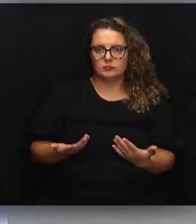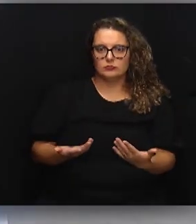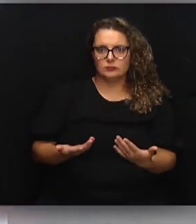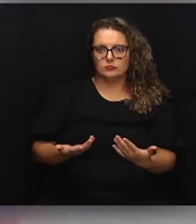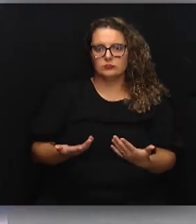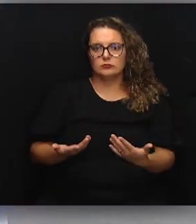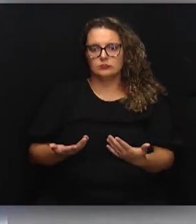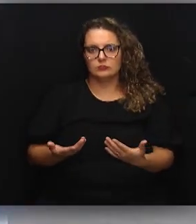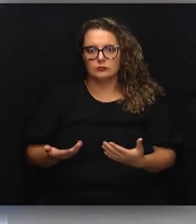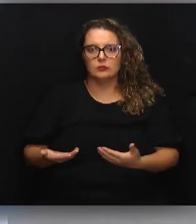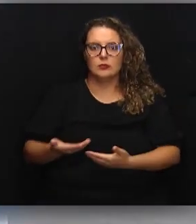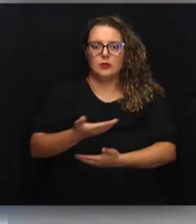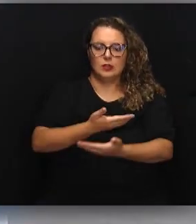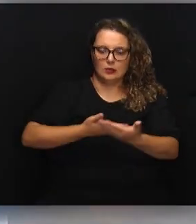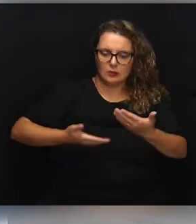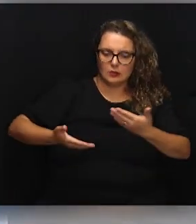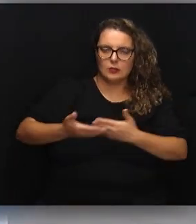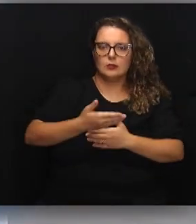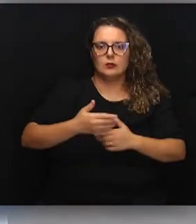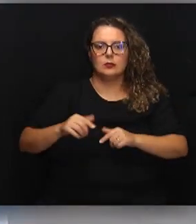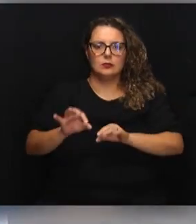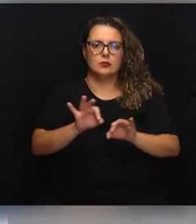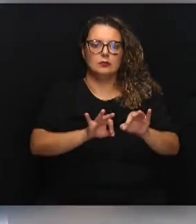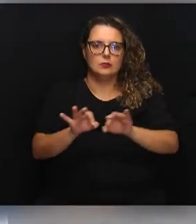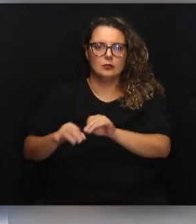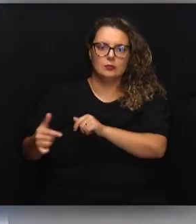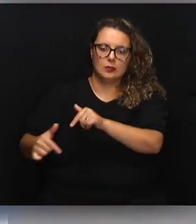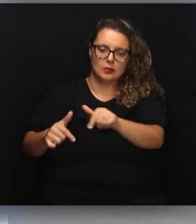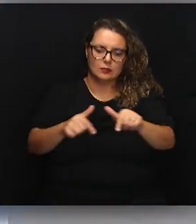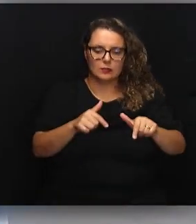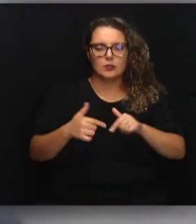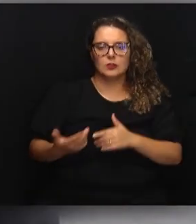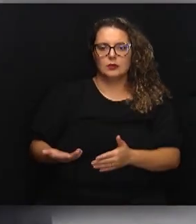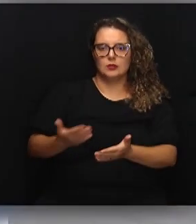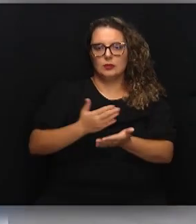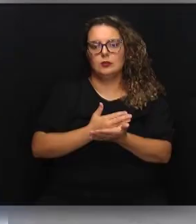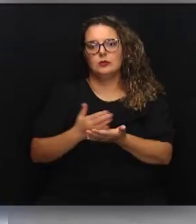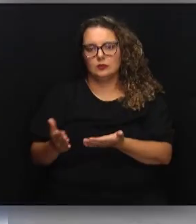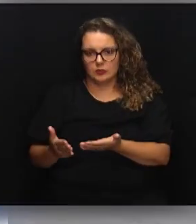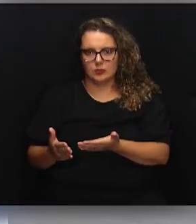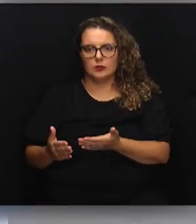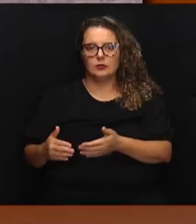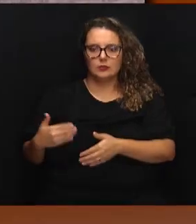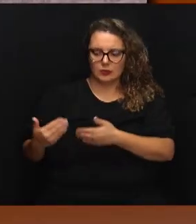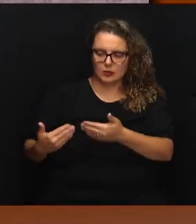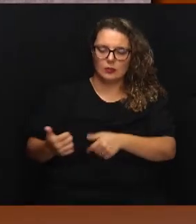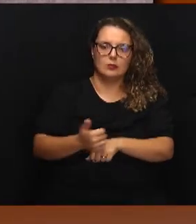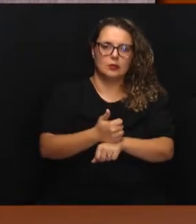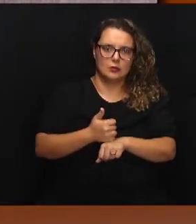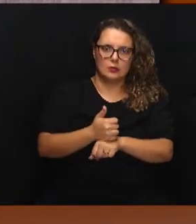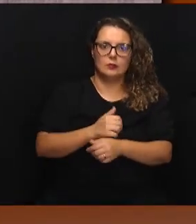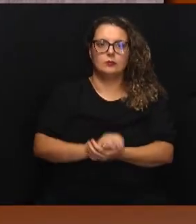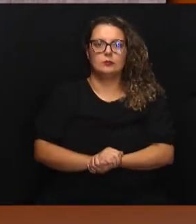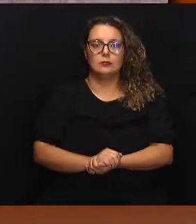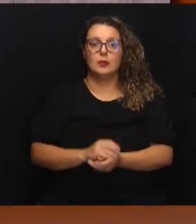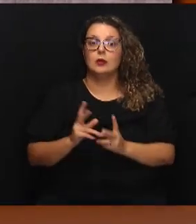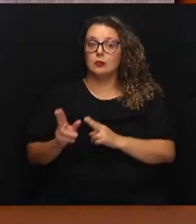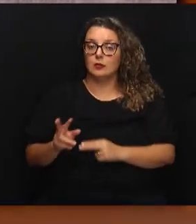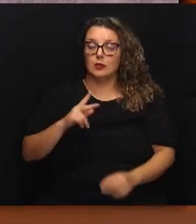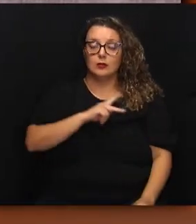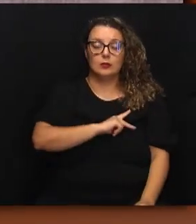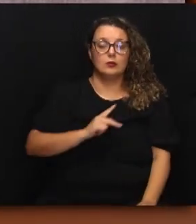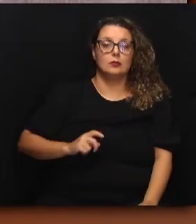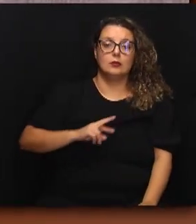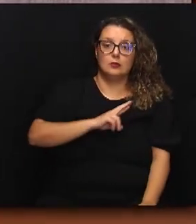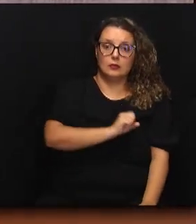se ambientando com o ambiente de uma organização de trabalho, iniciando aí a sua trajetória profissional. Para Rossini, o poder público